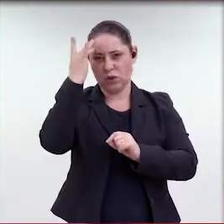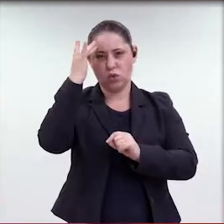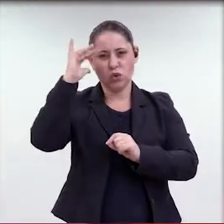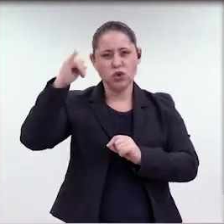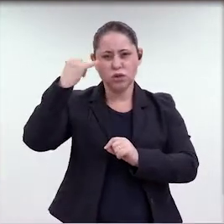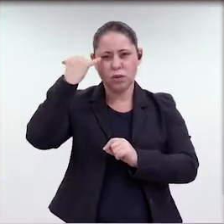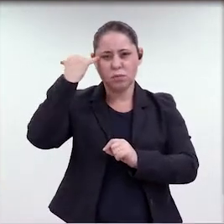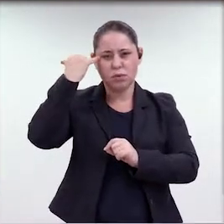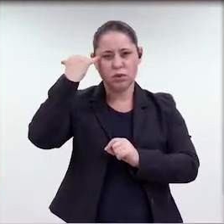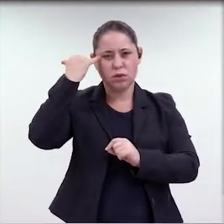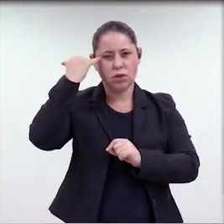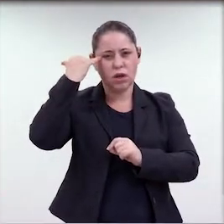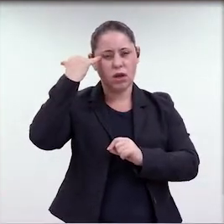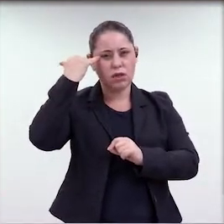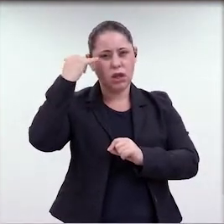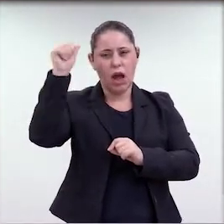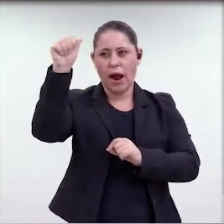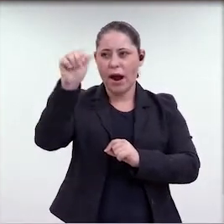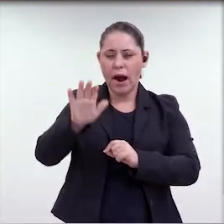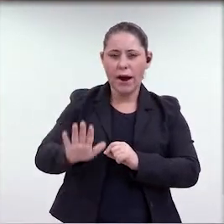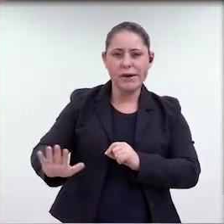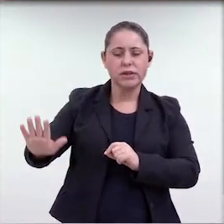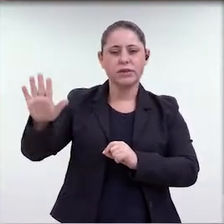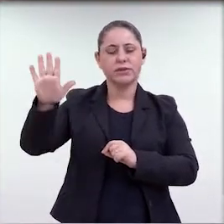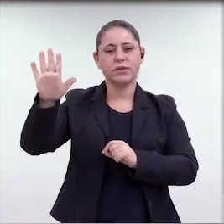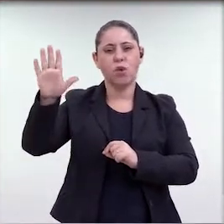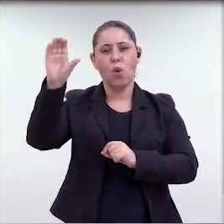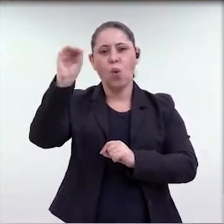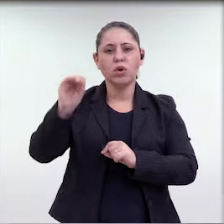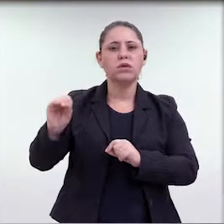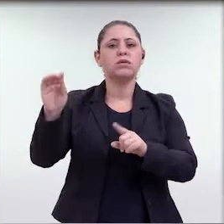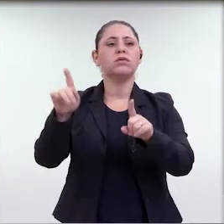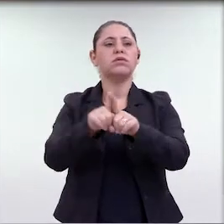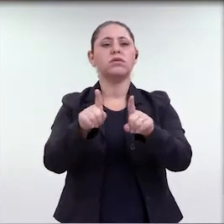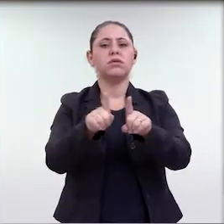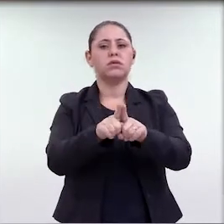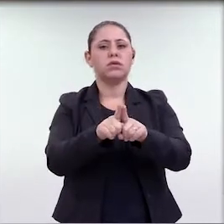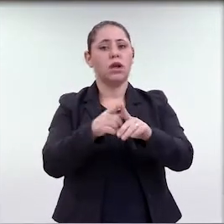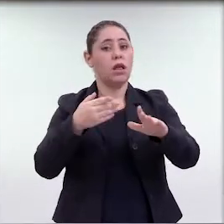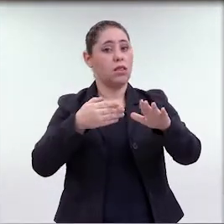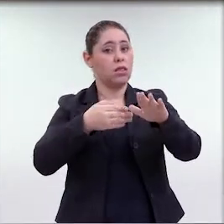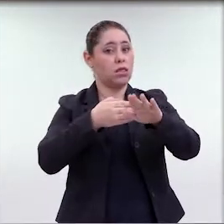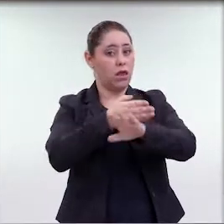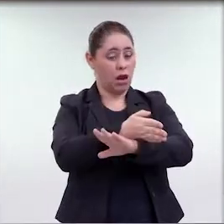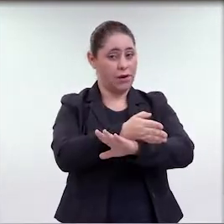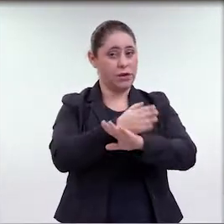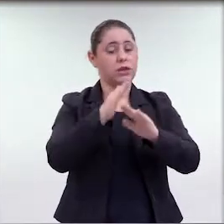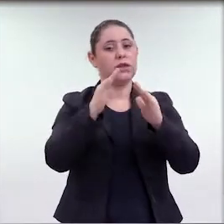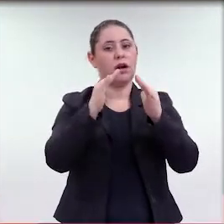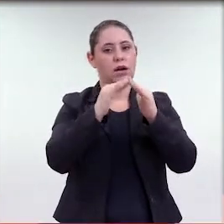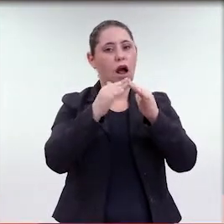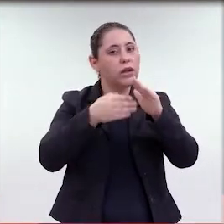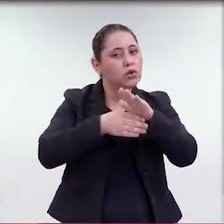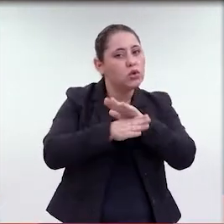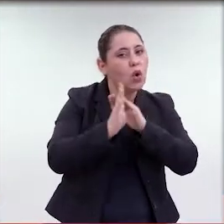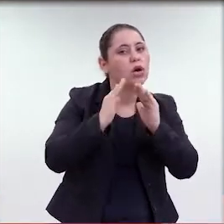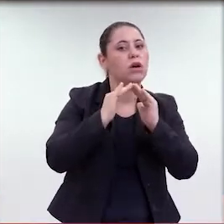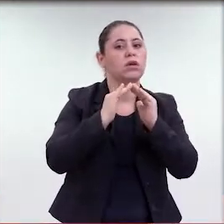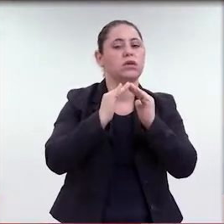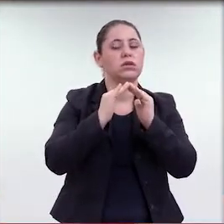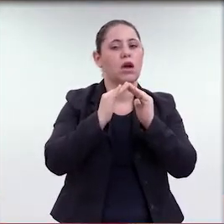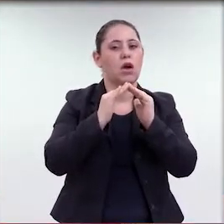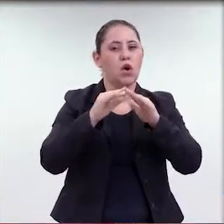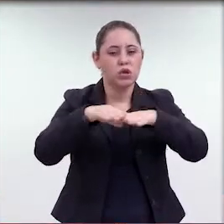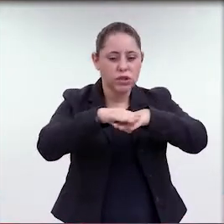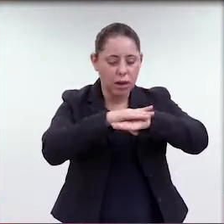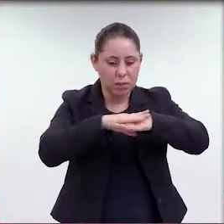os orientais, né? Principalmente ali nos países asiáticos, a gente tem muito essa questão de, ao entrar dentro de casa, você tira os sapatos que você andou na